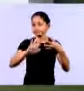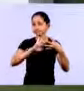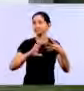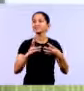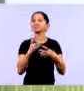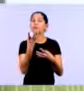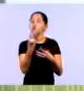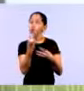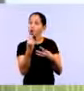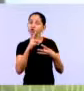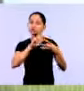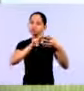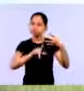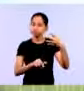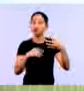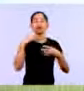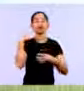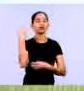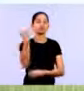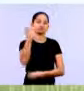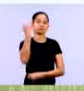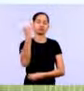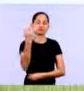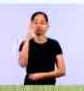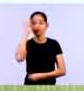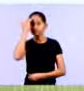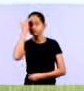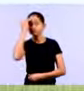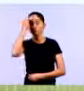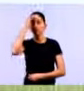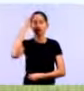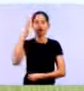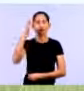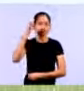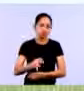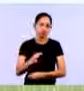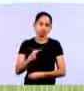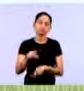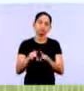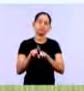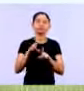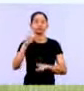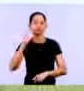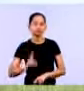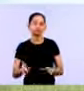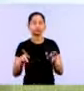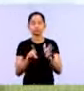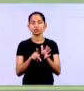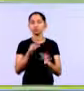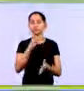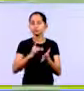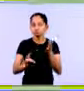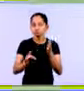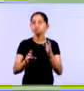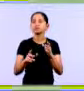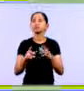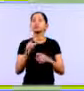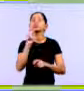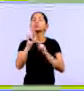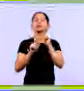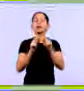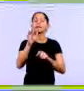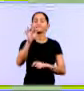São muitas e são importantes para podermos entender como que se dá o direito tributário. Então, nós temos a